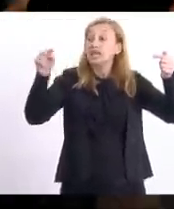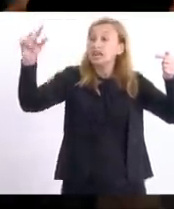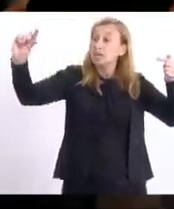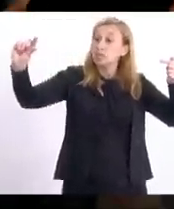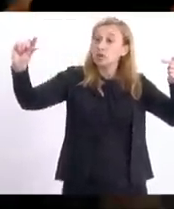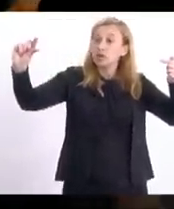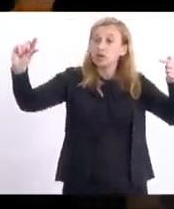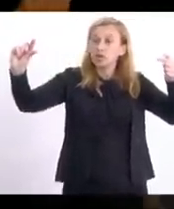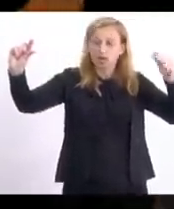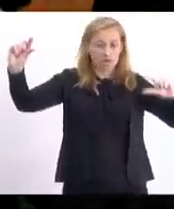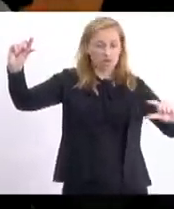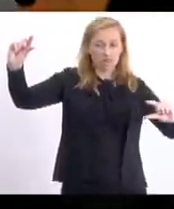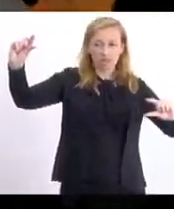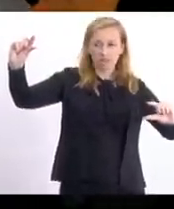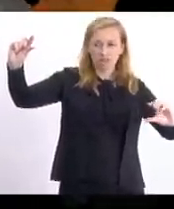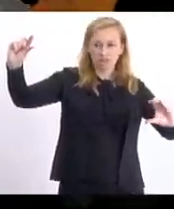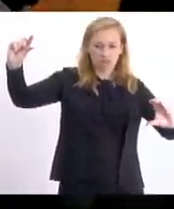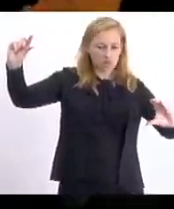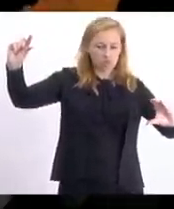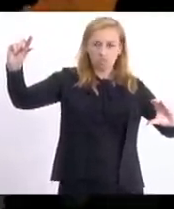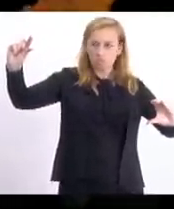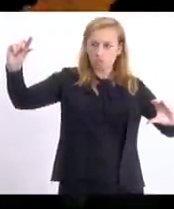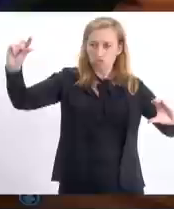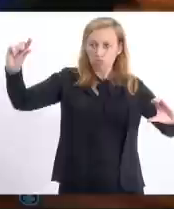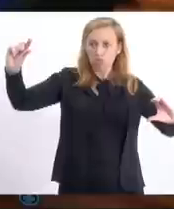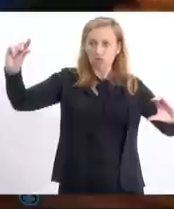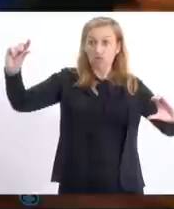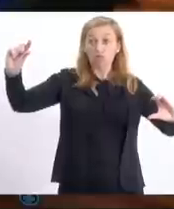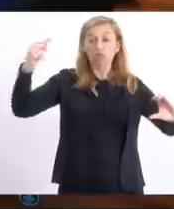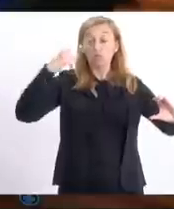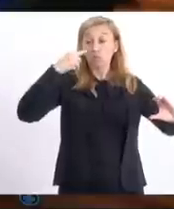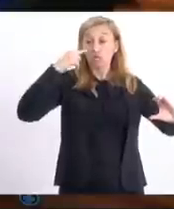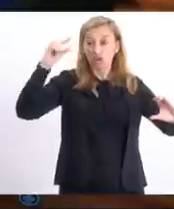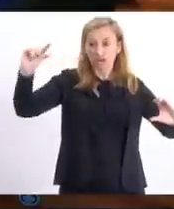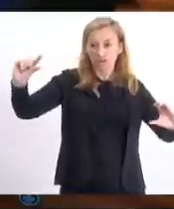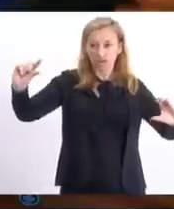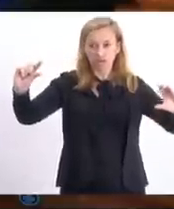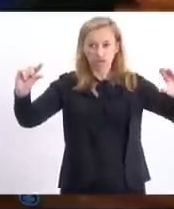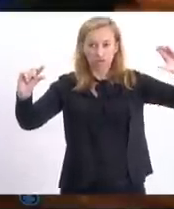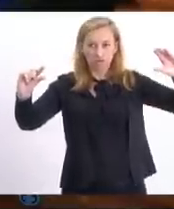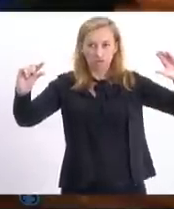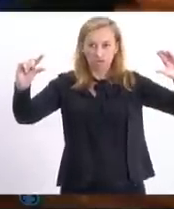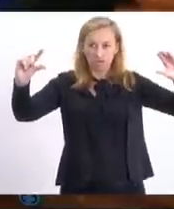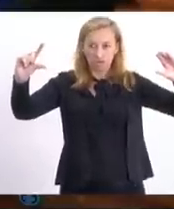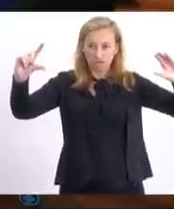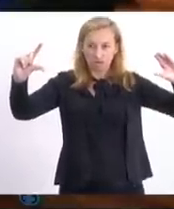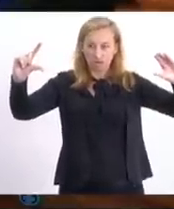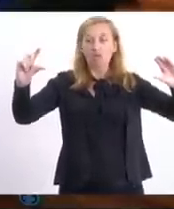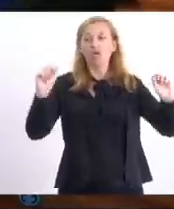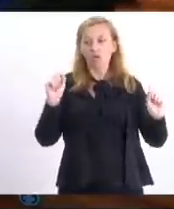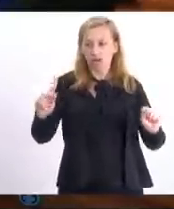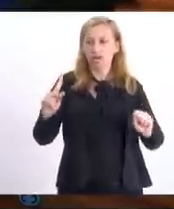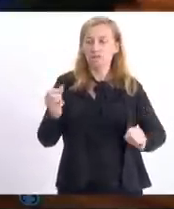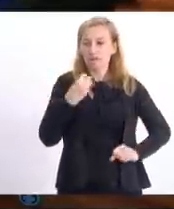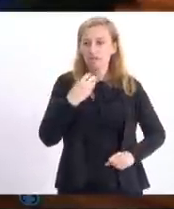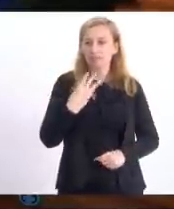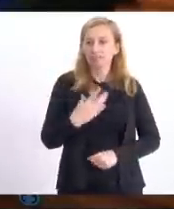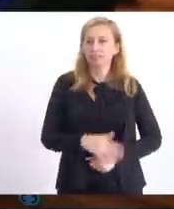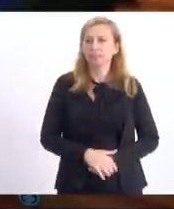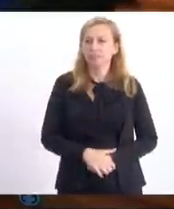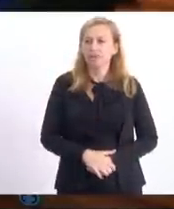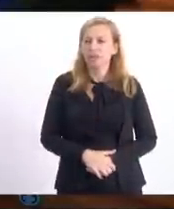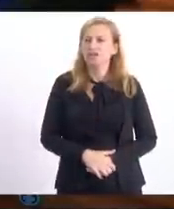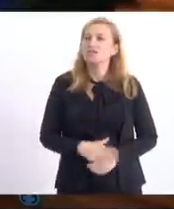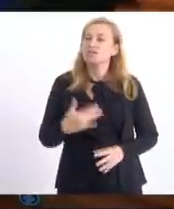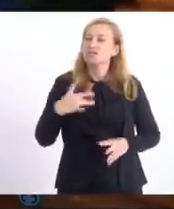tem aqui é uma pilha. Então vamos mexer no quem tem aqui embaixo. Vamos Vai acender. Então, tá bem. Eu fiz